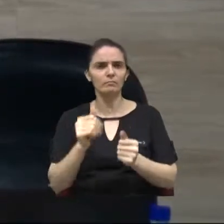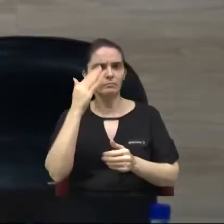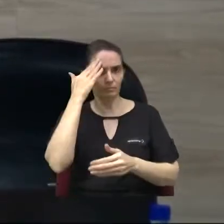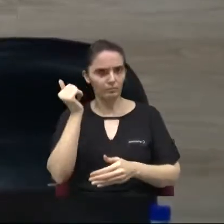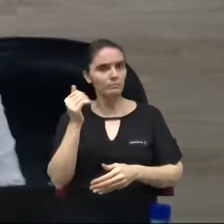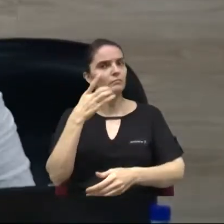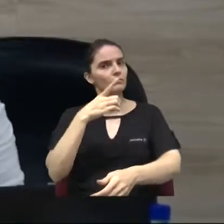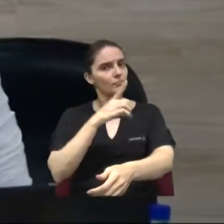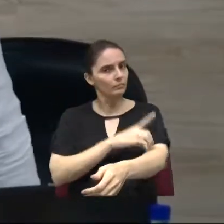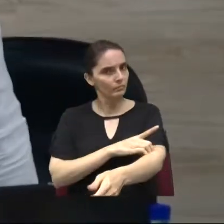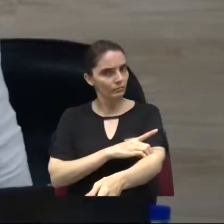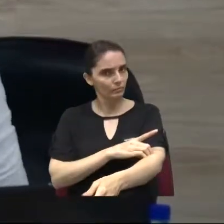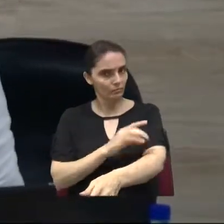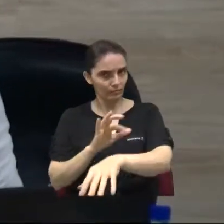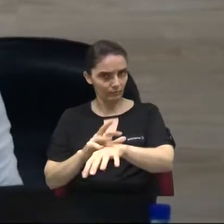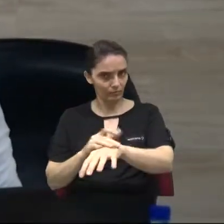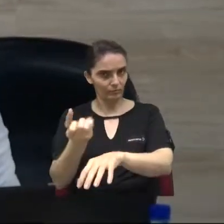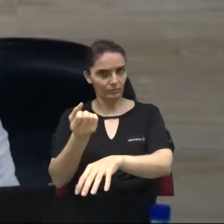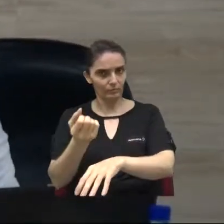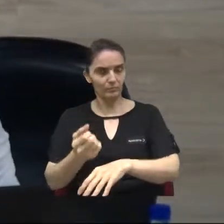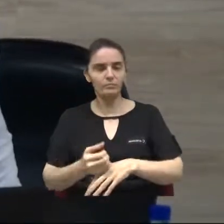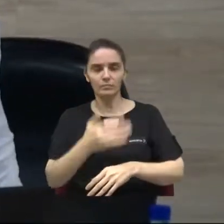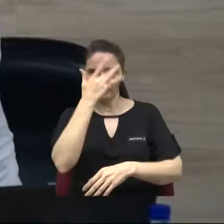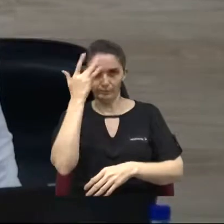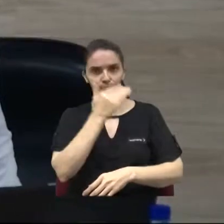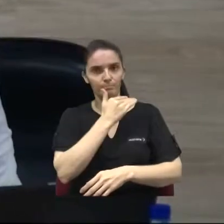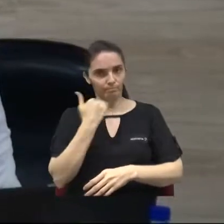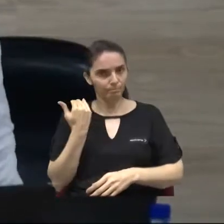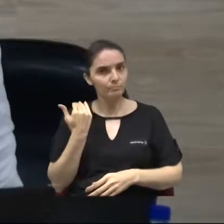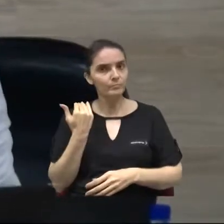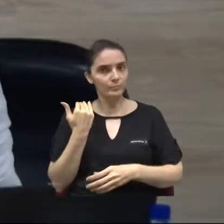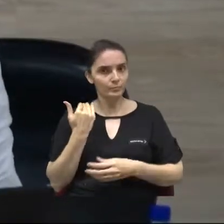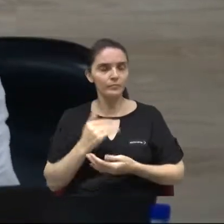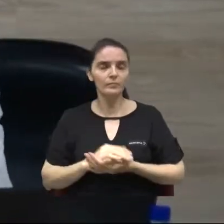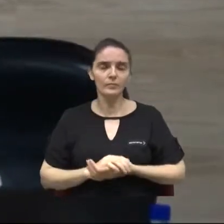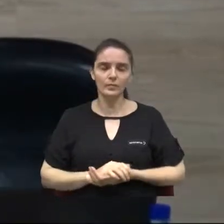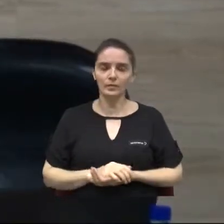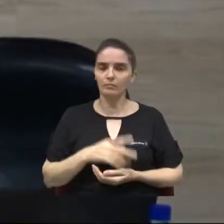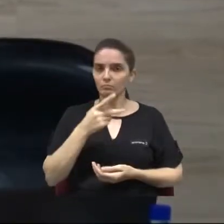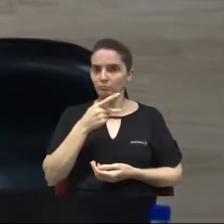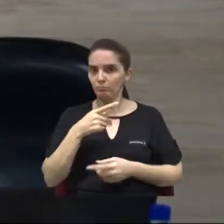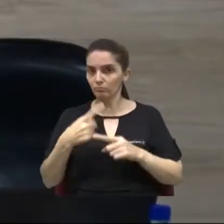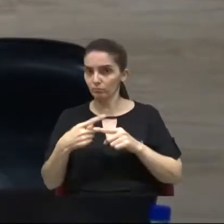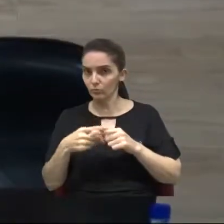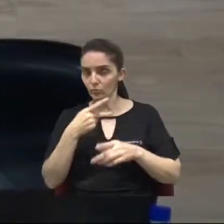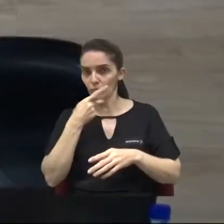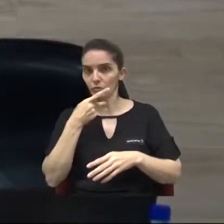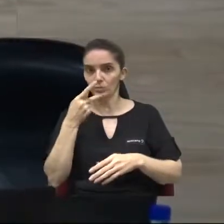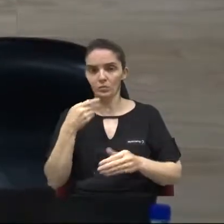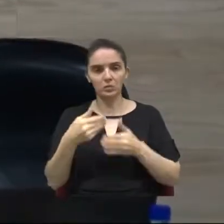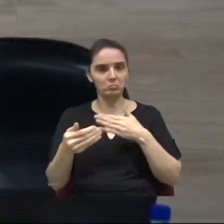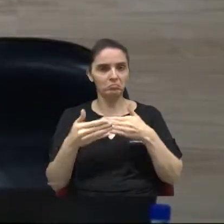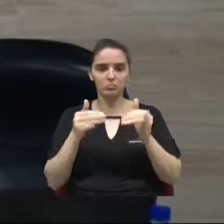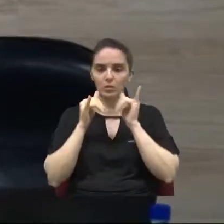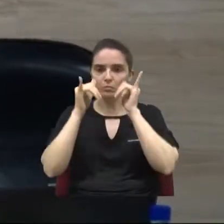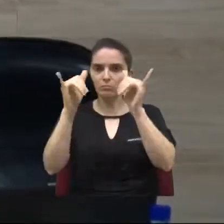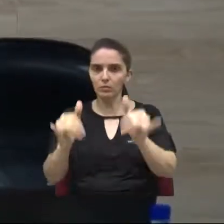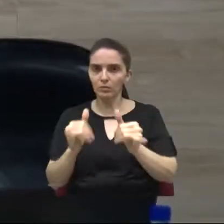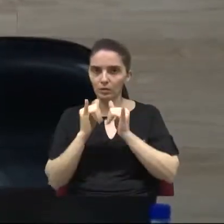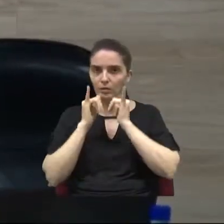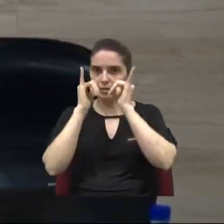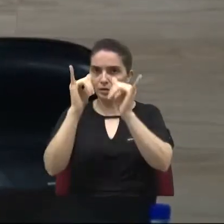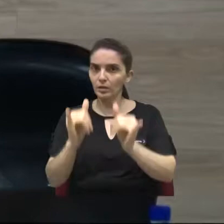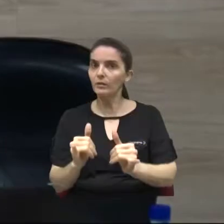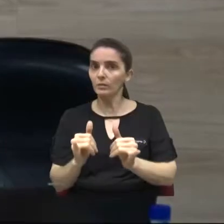mata. Este é um principal ponto quando falamos em qualquer campanha da dengue.